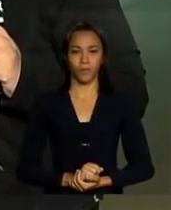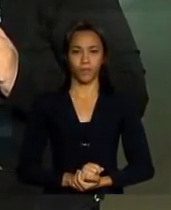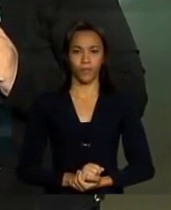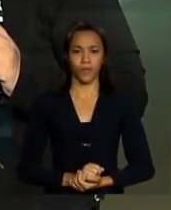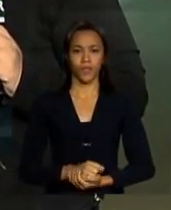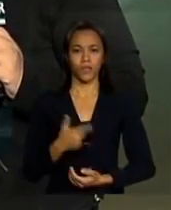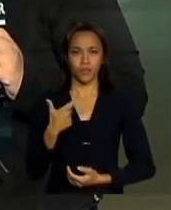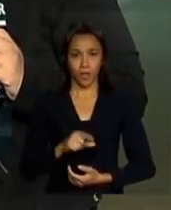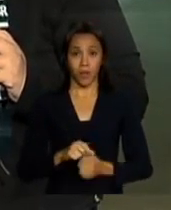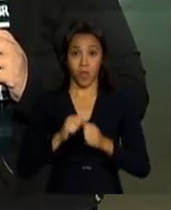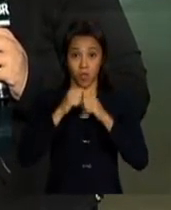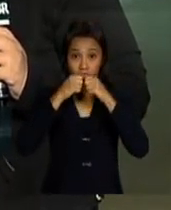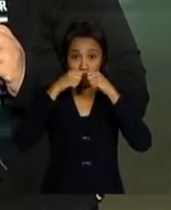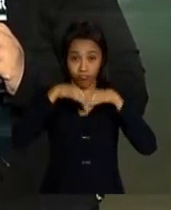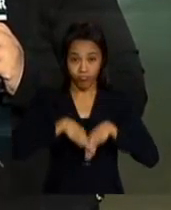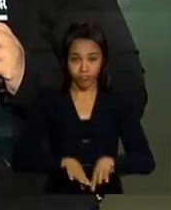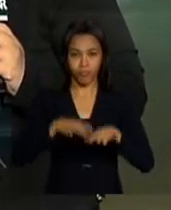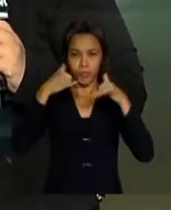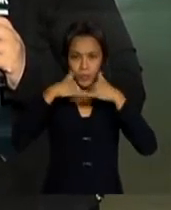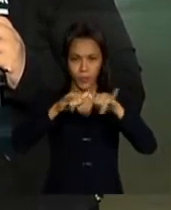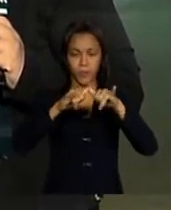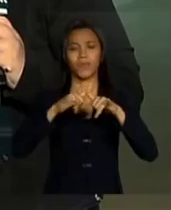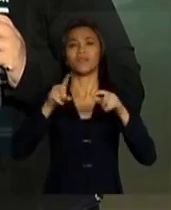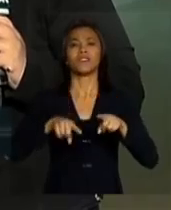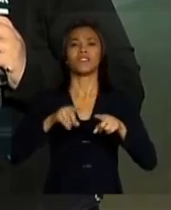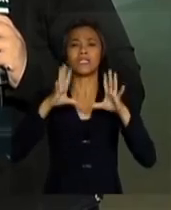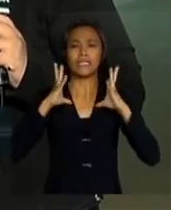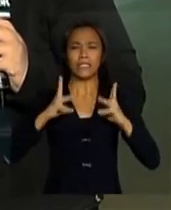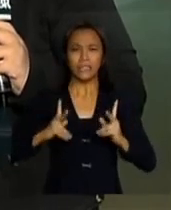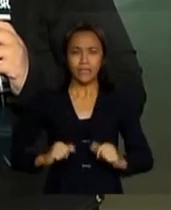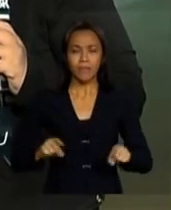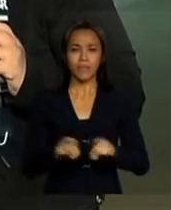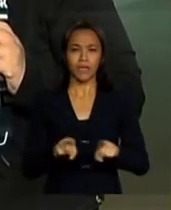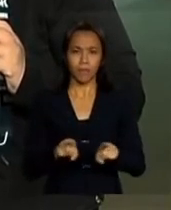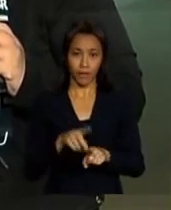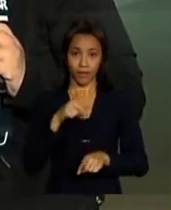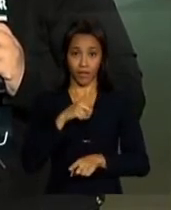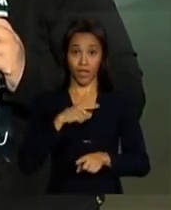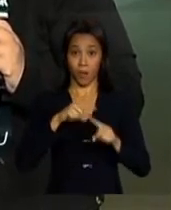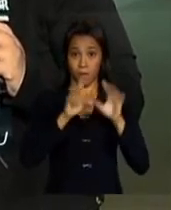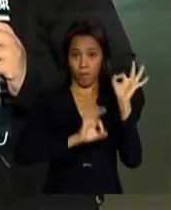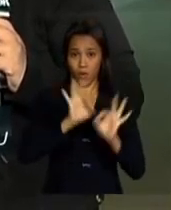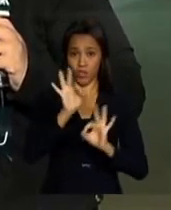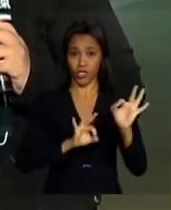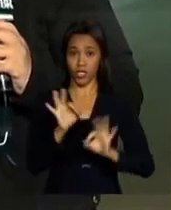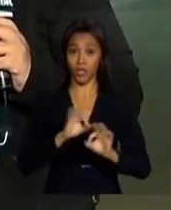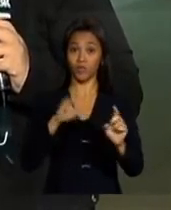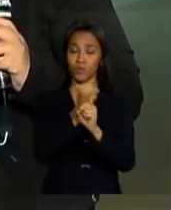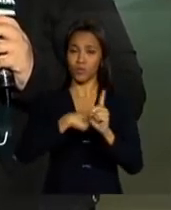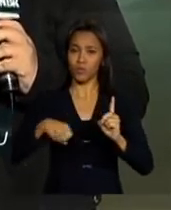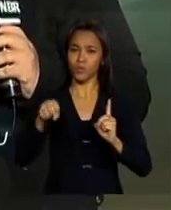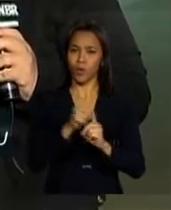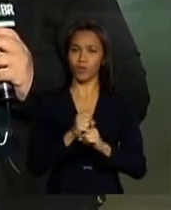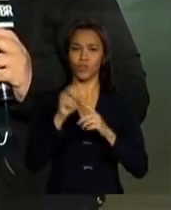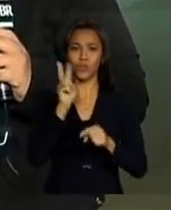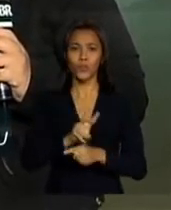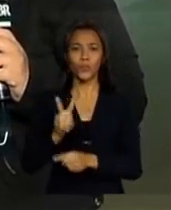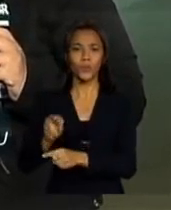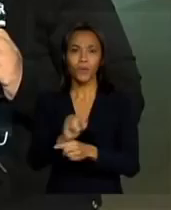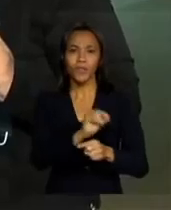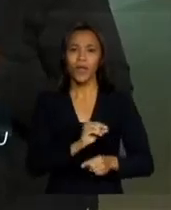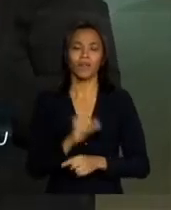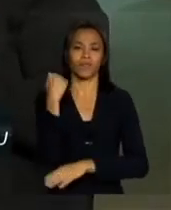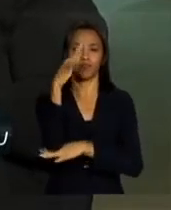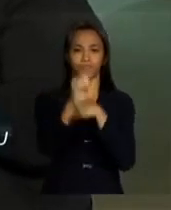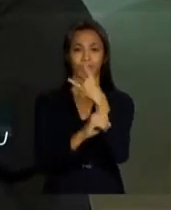Além de produzir energia limpa, a usina hidrelétrica de Itaipu também conta com um projeto socioambiental. Quem explica essa iniciativa